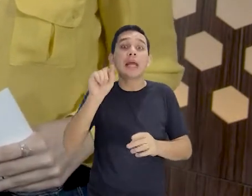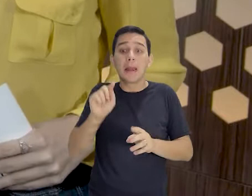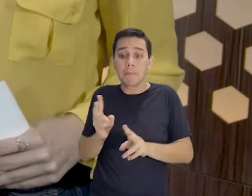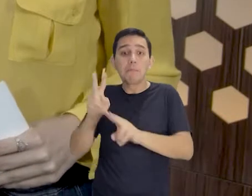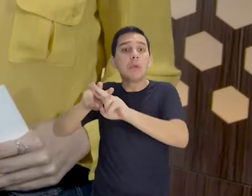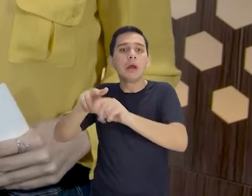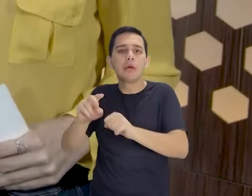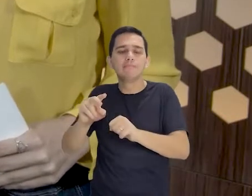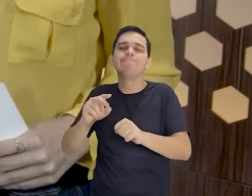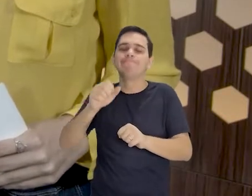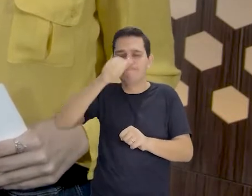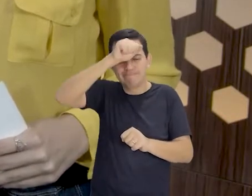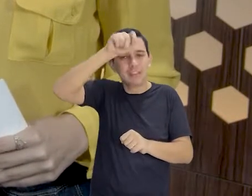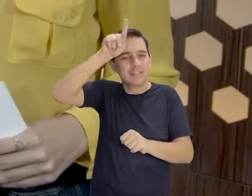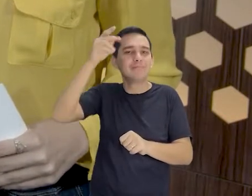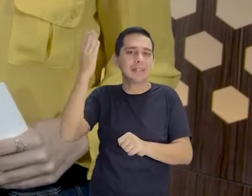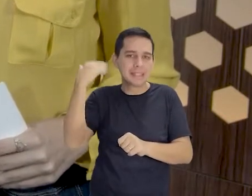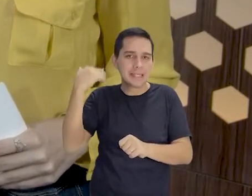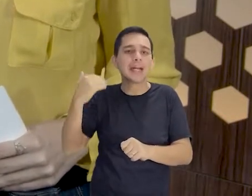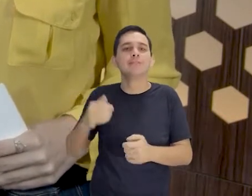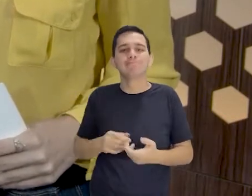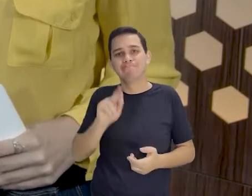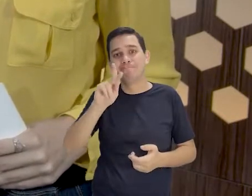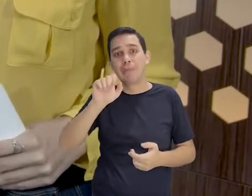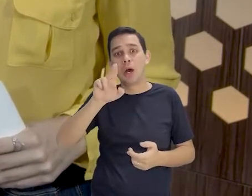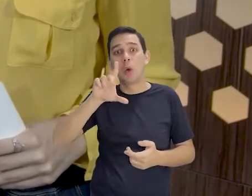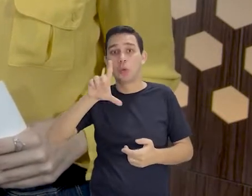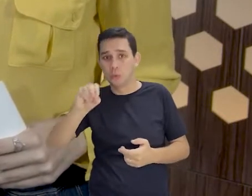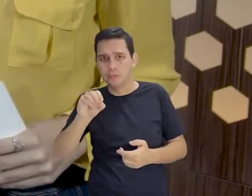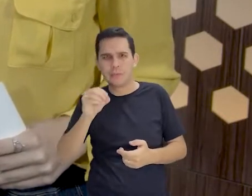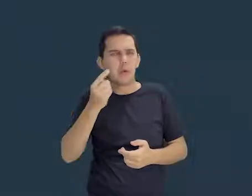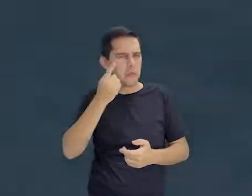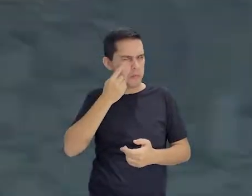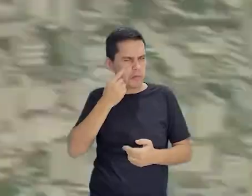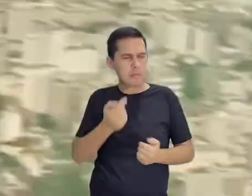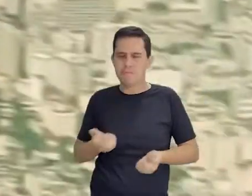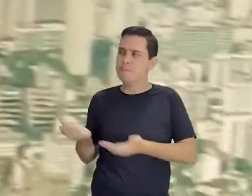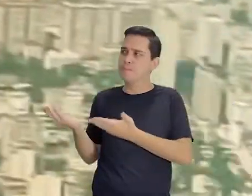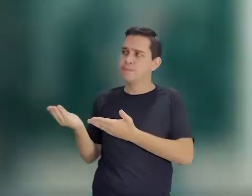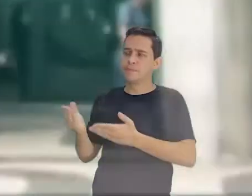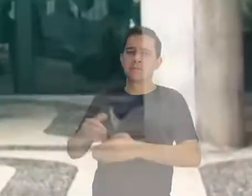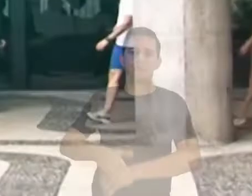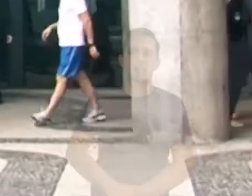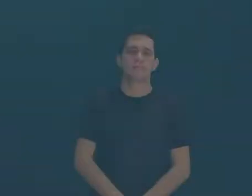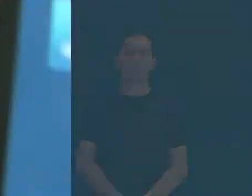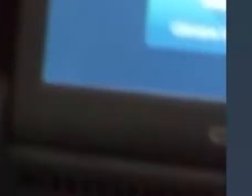Ladeira. Acompanhe no quadro Conheça a atuação do MPRJ.